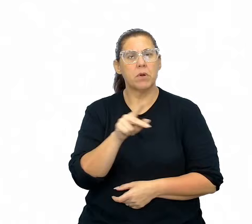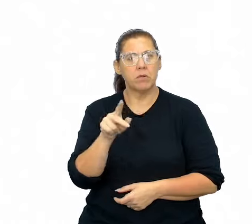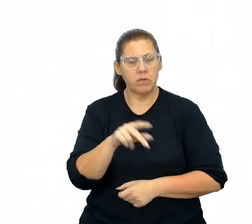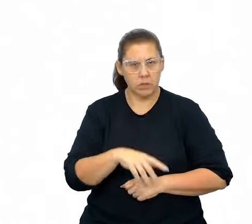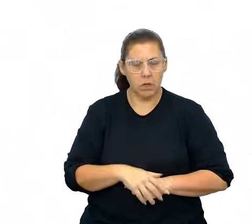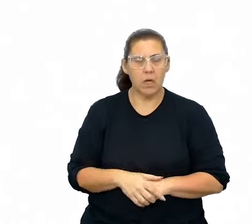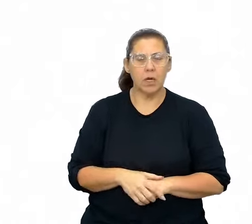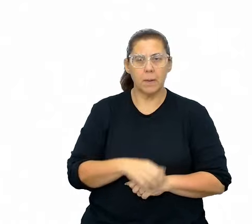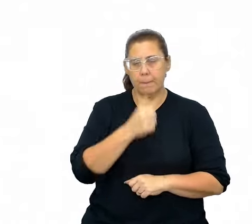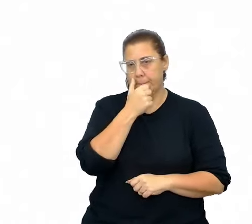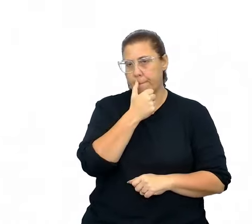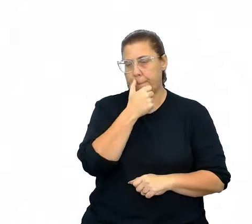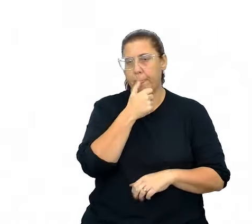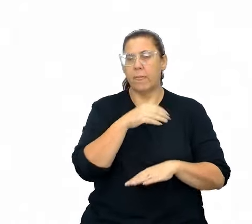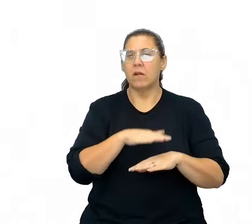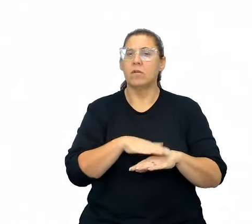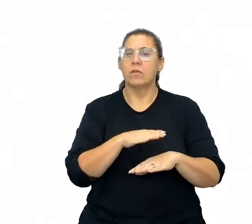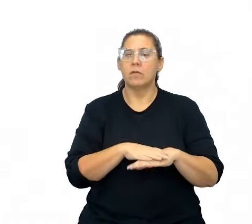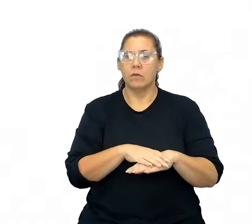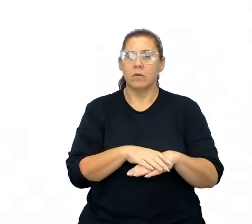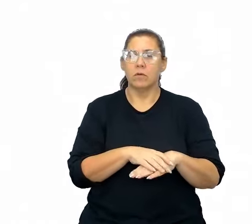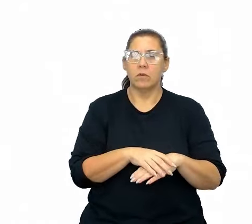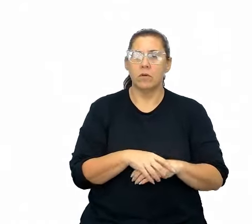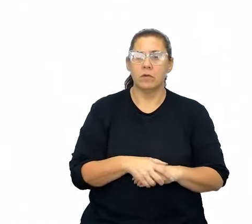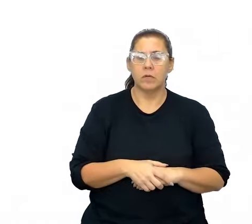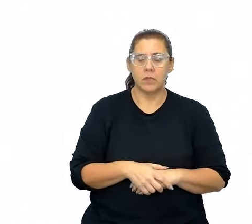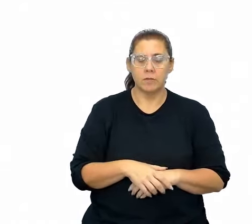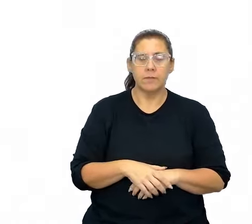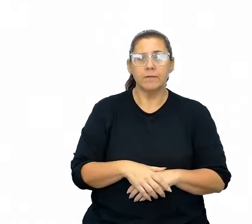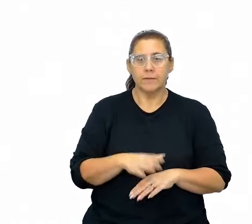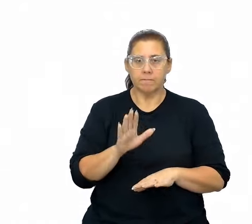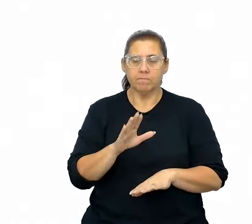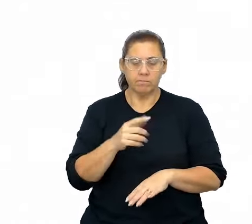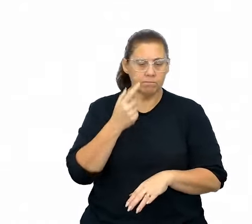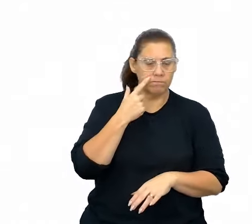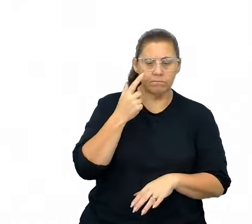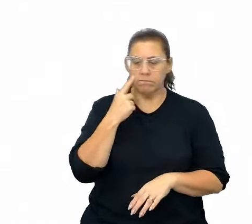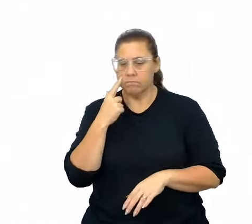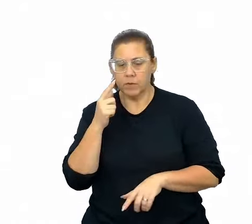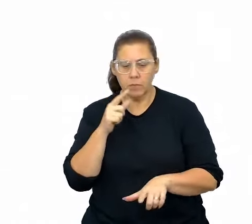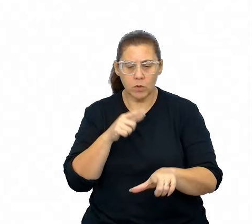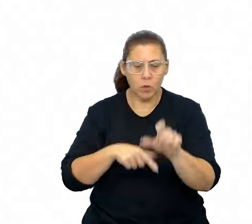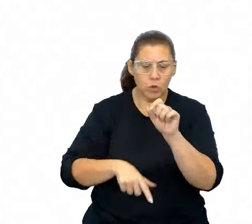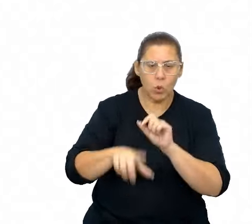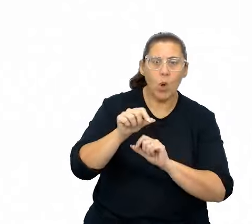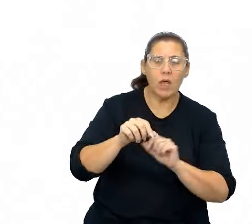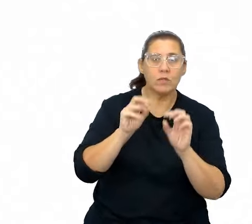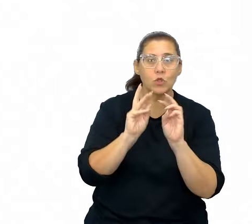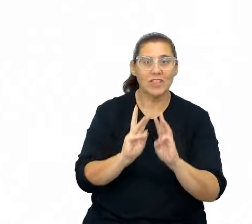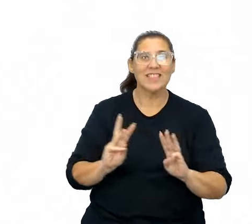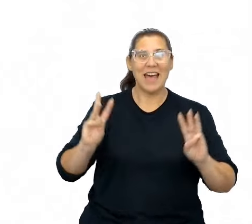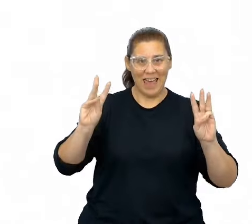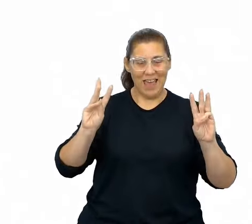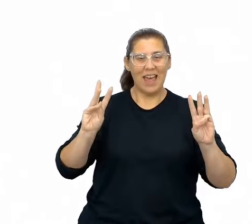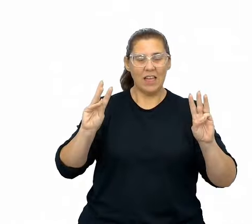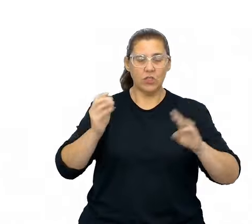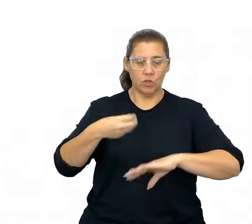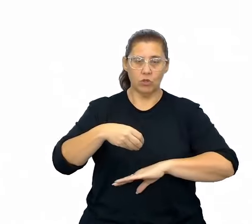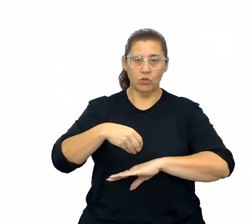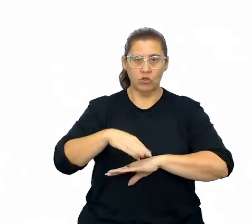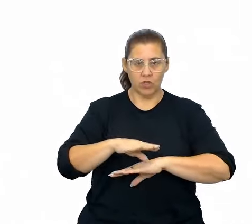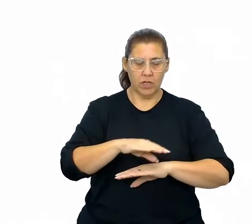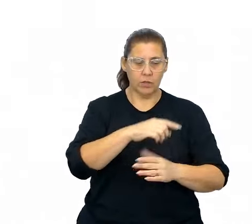e professora, faça uma escolha prévia. Ao entrar no site sugerido pelo